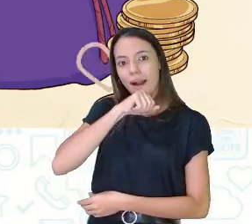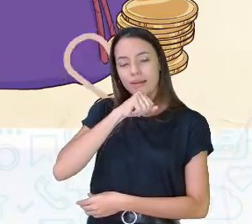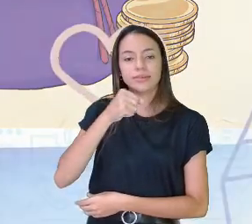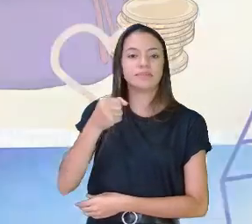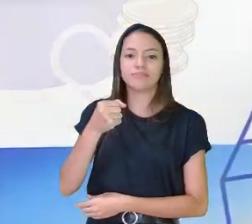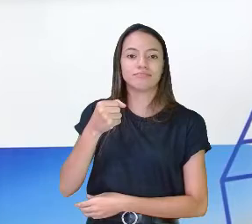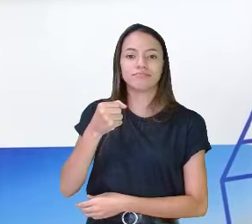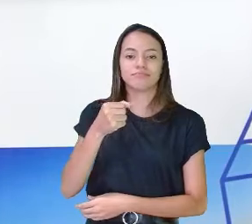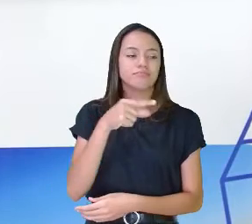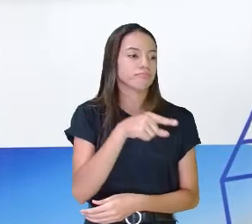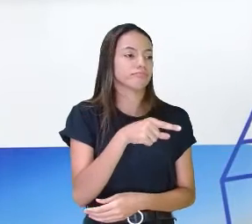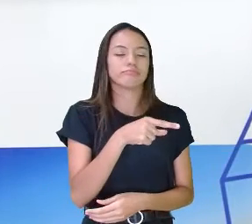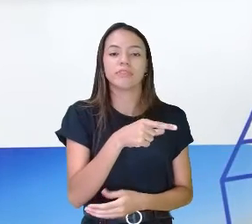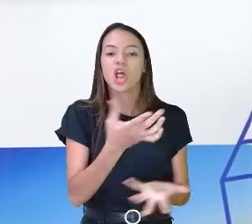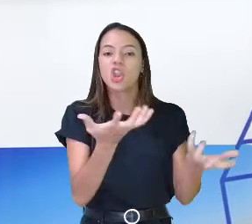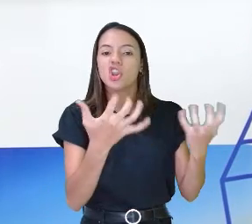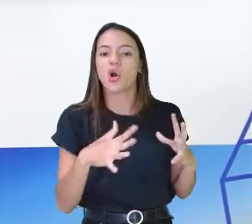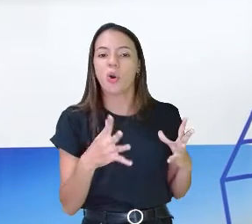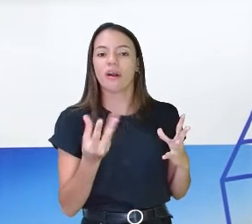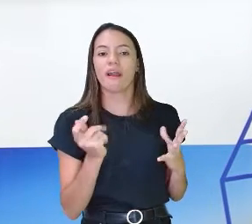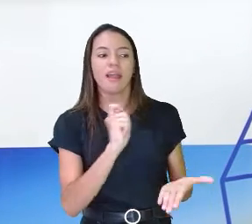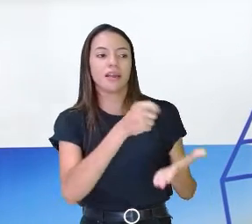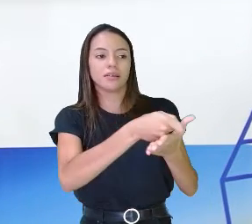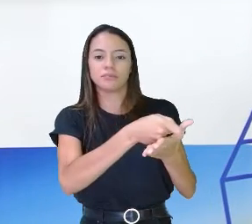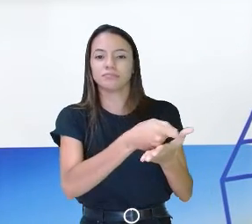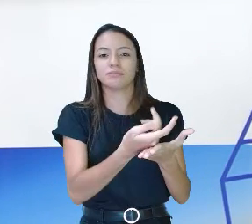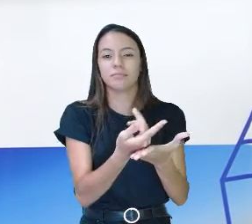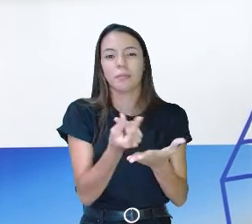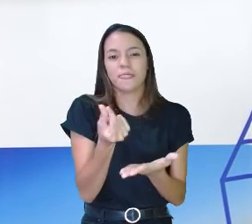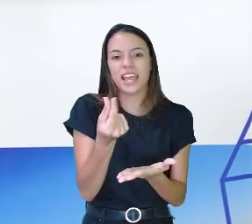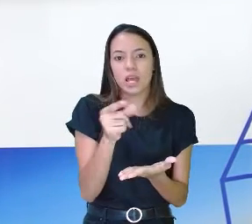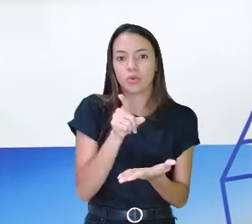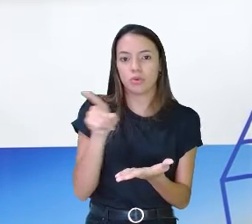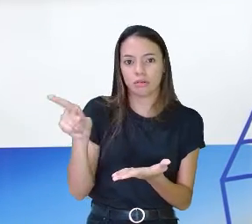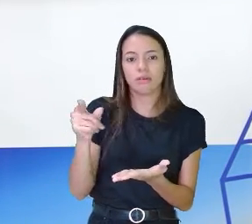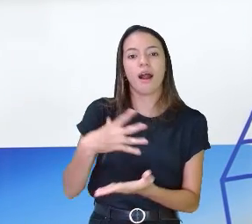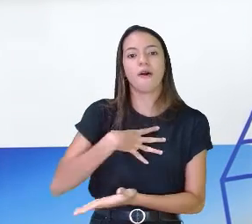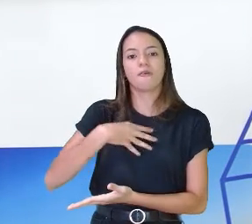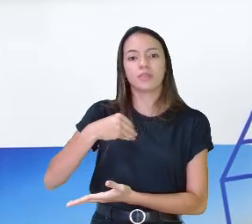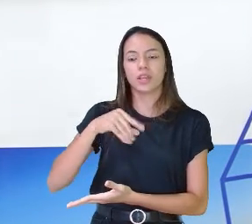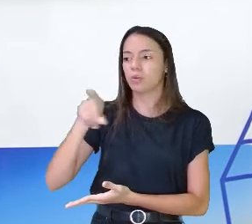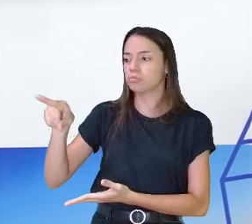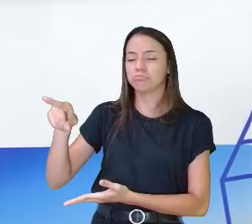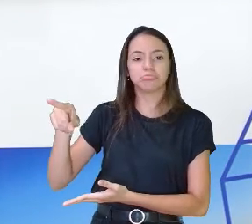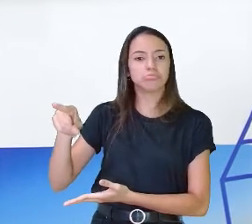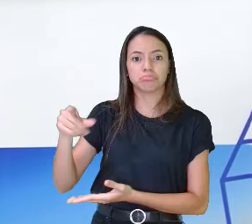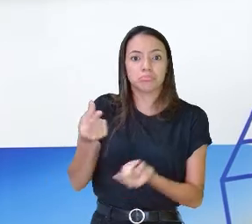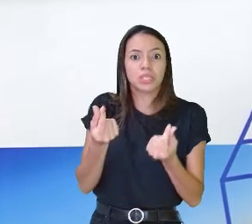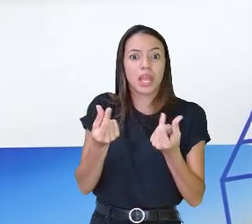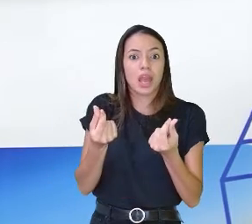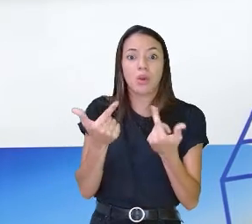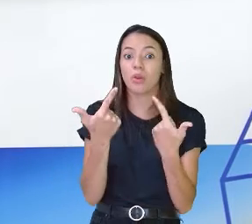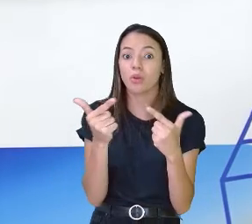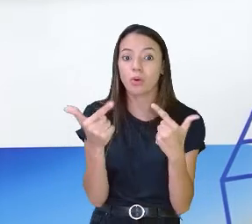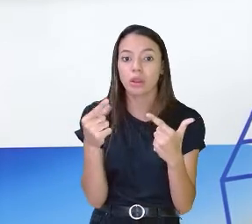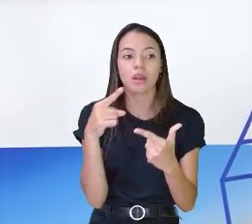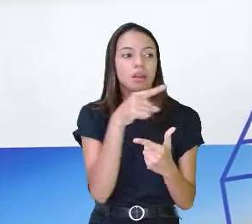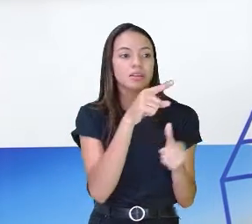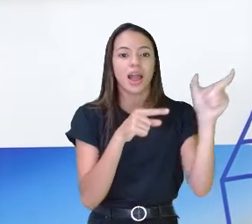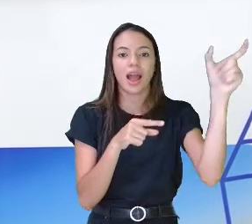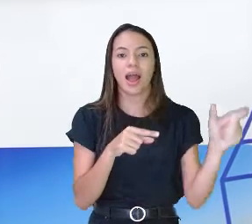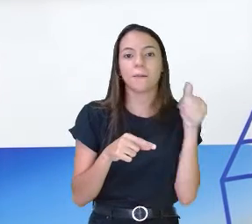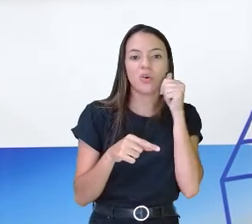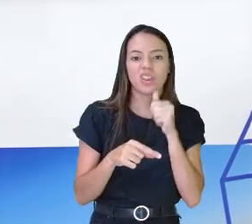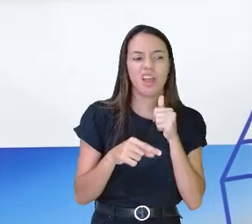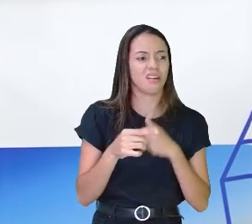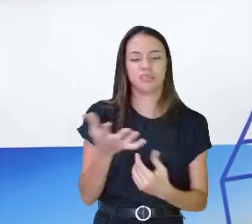sei, por causa desse envolvimento amoroso. Então, assim que ele se vê sem recursos financeiros, Marcela desiste de amá-lo.